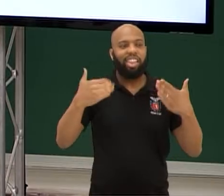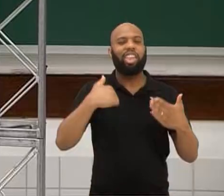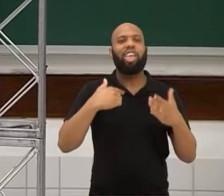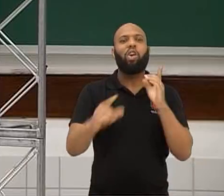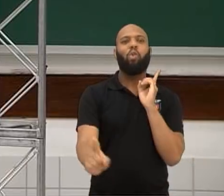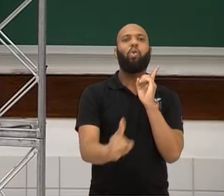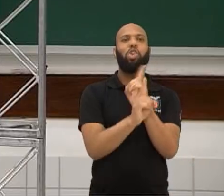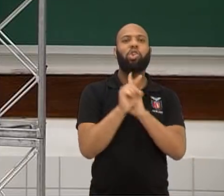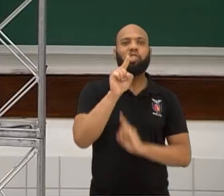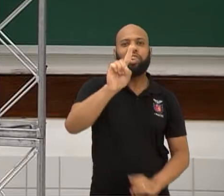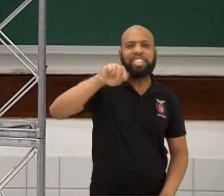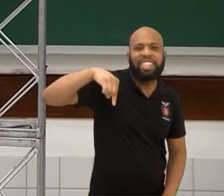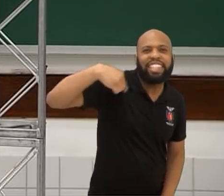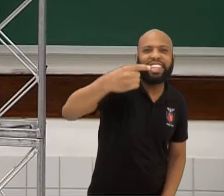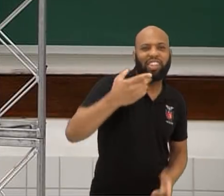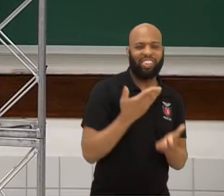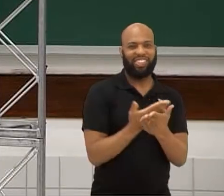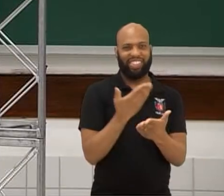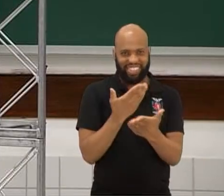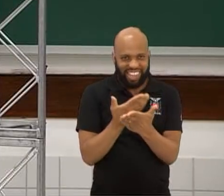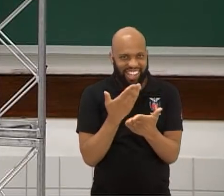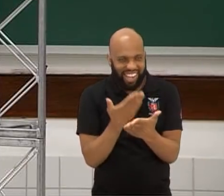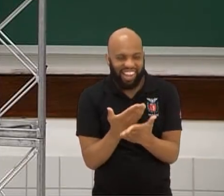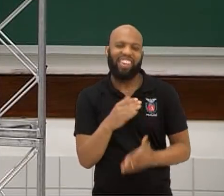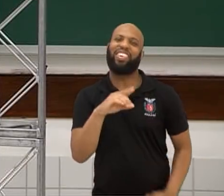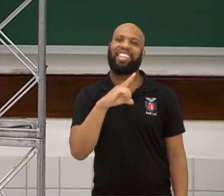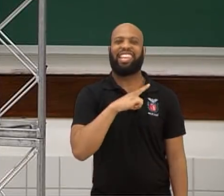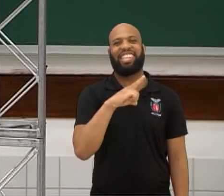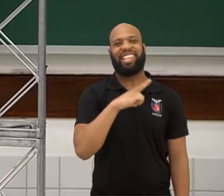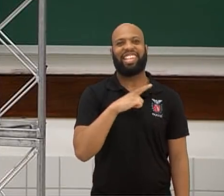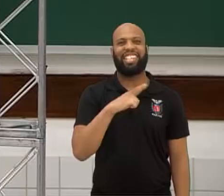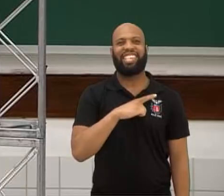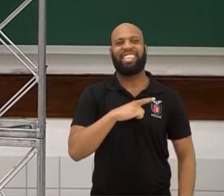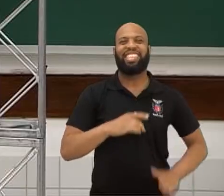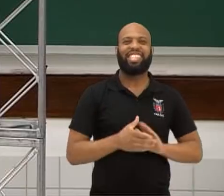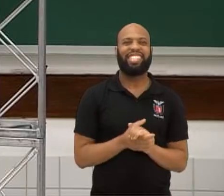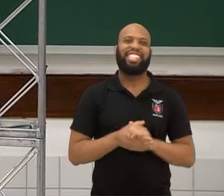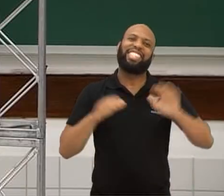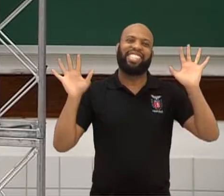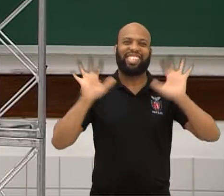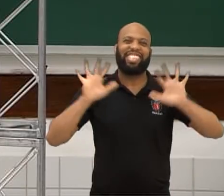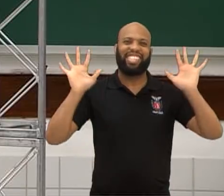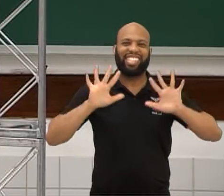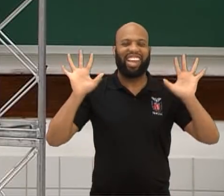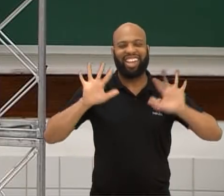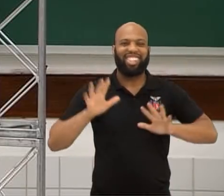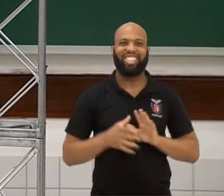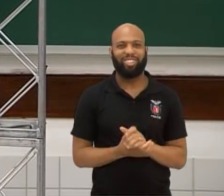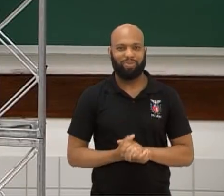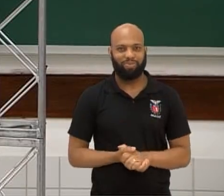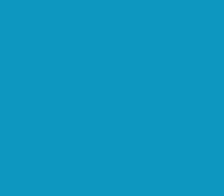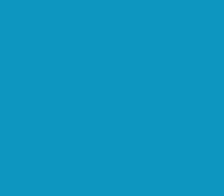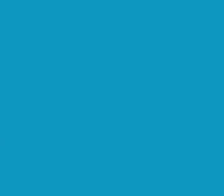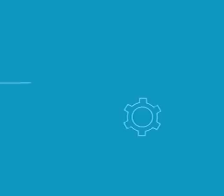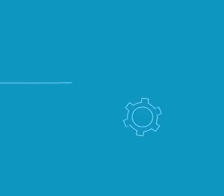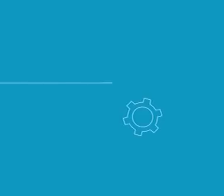Então, aguardo ansiosamente vocês para a nossa próxima aula. Até a próxima, pessoal!